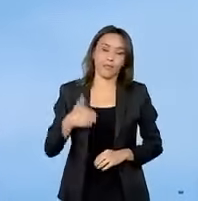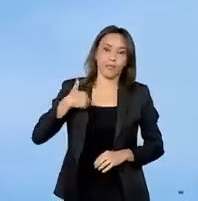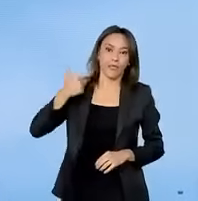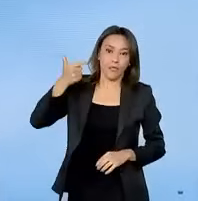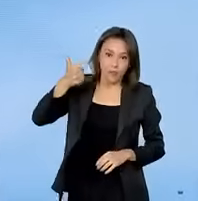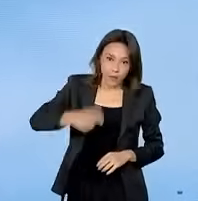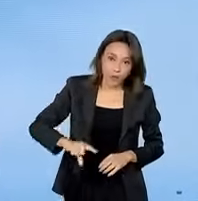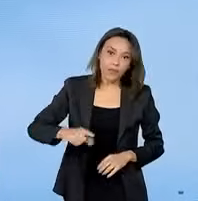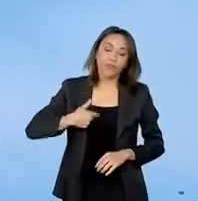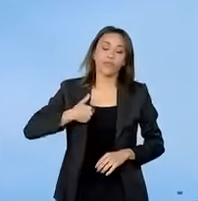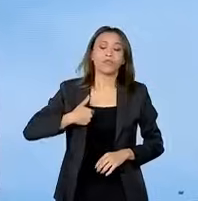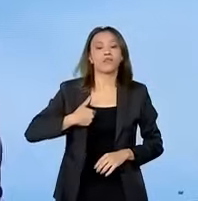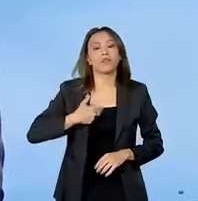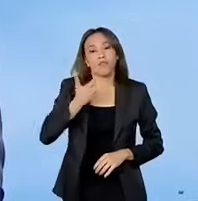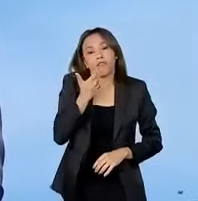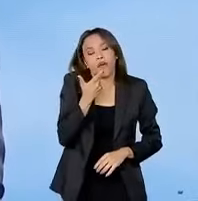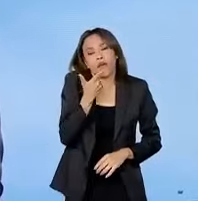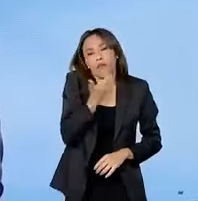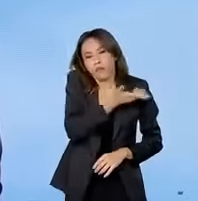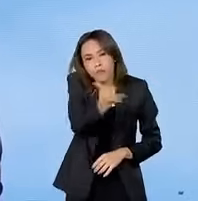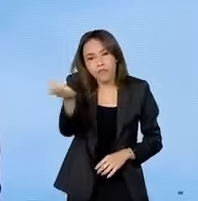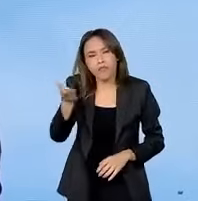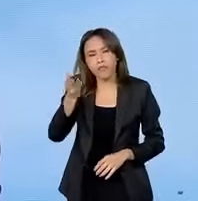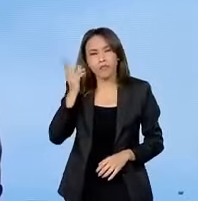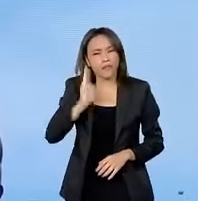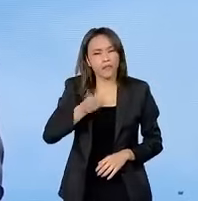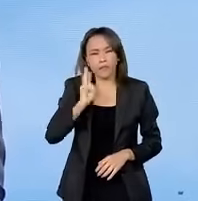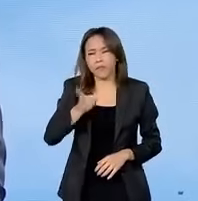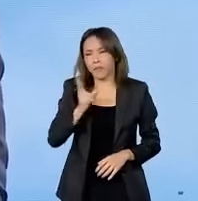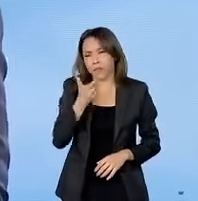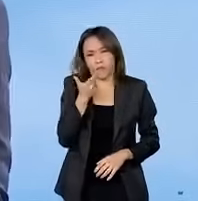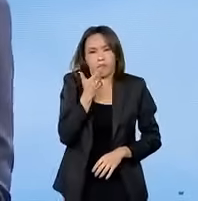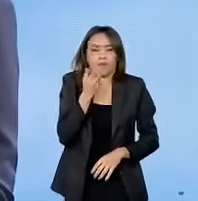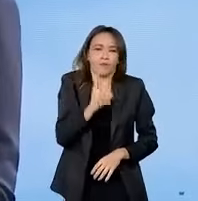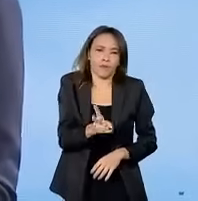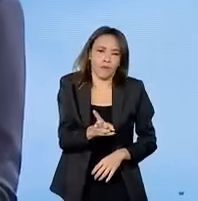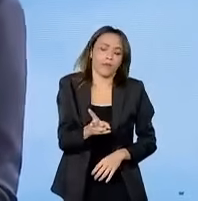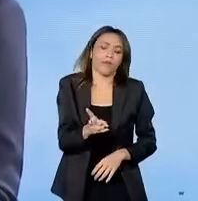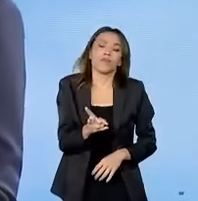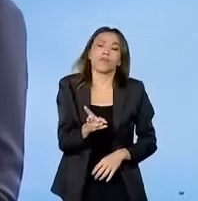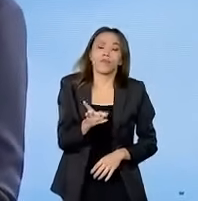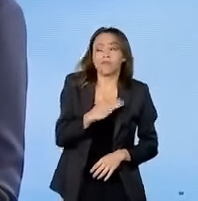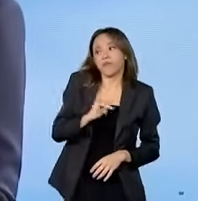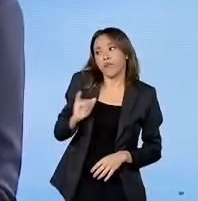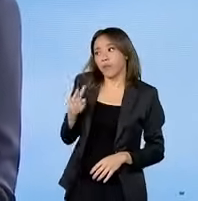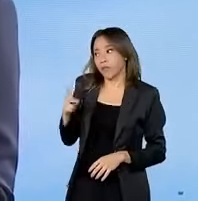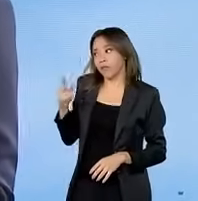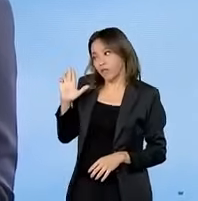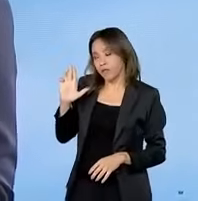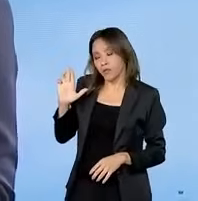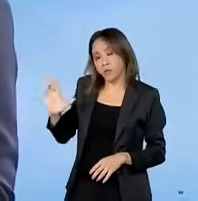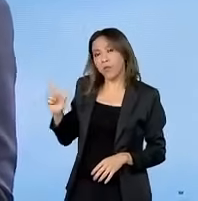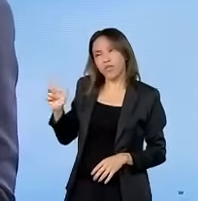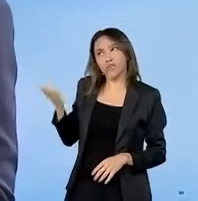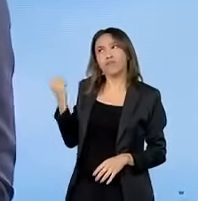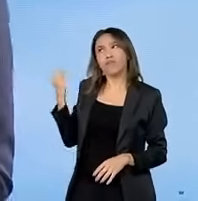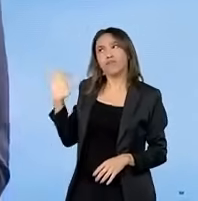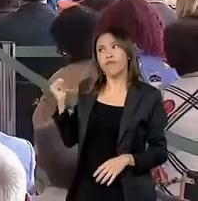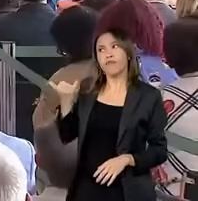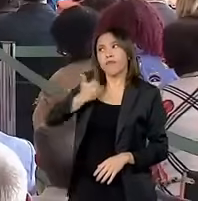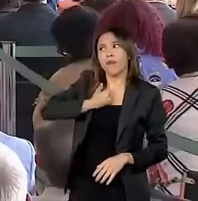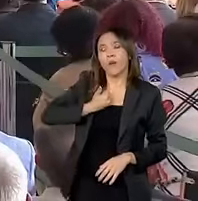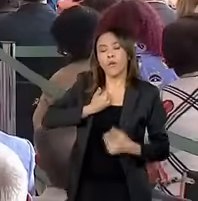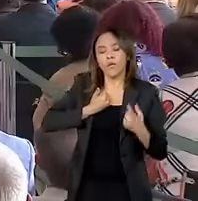renovo o que eu tenho dito em cada Minha Casa Minha Vida Entidade. Foi uma coisa, presidente, que o senhor me disse e eu